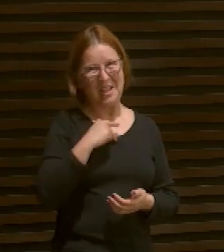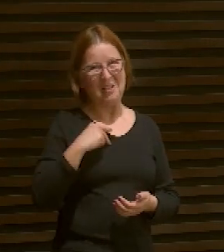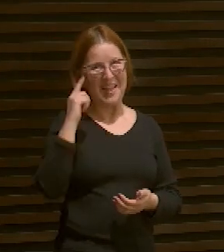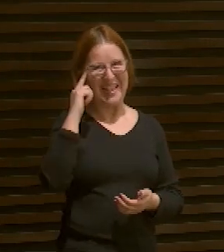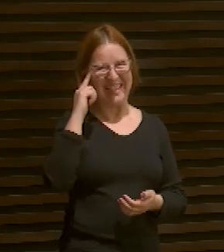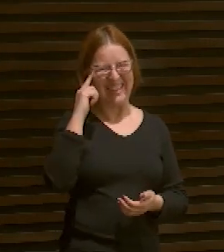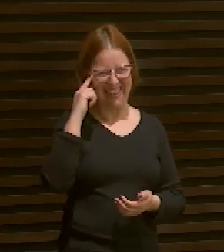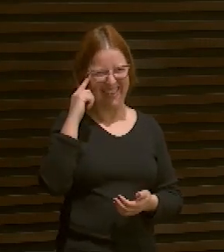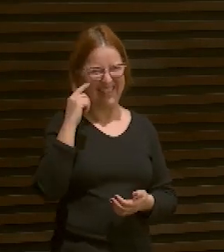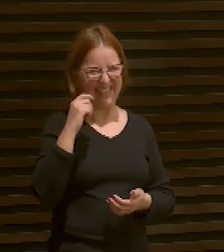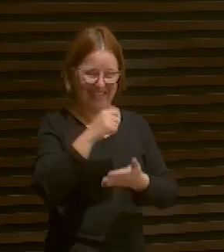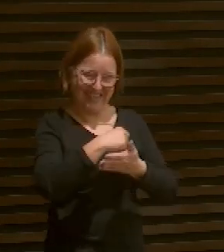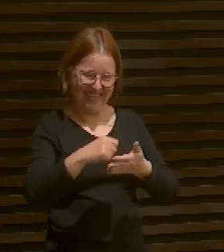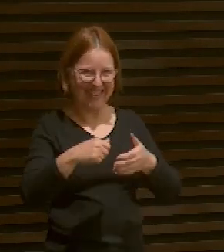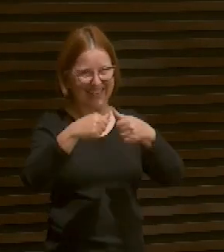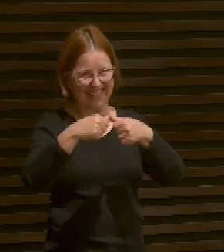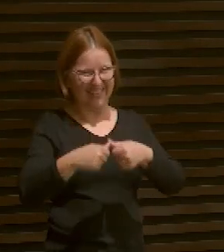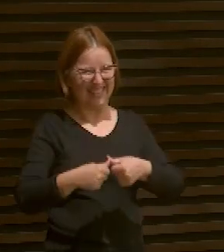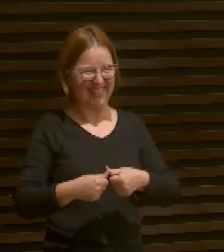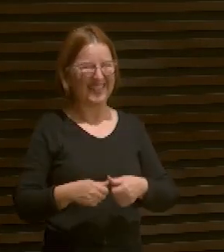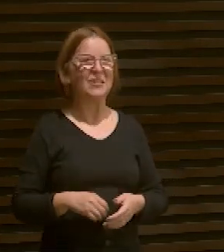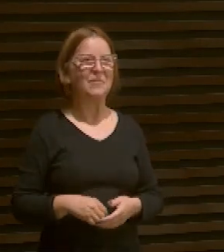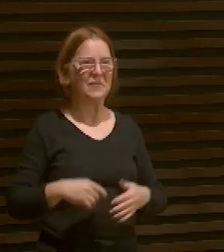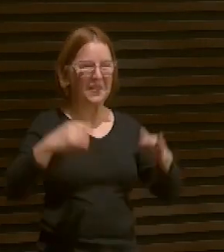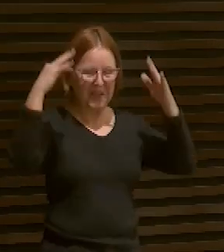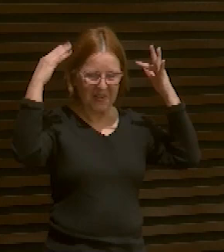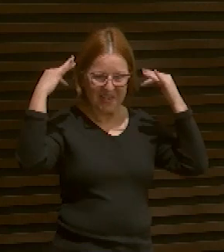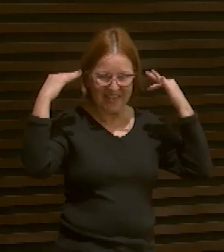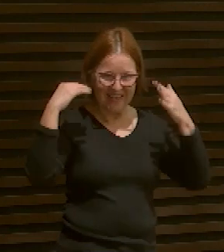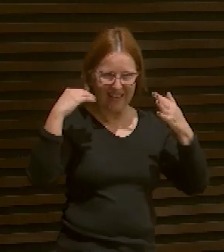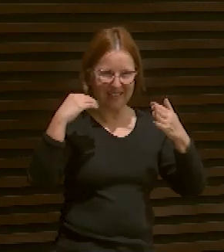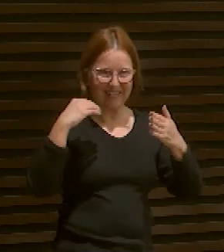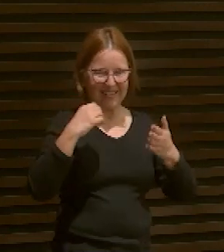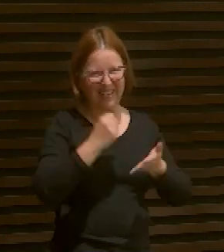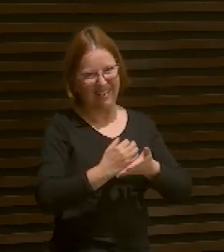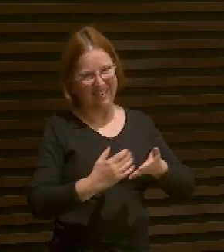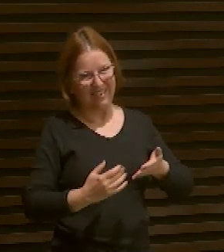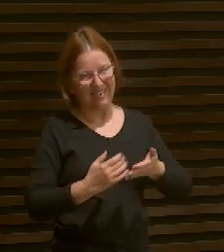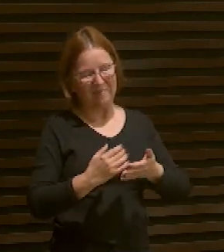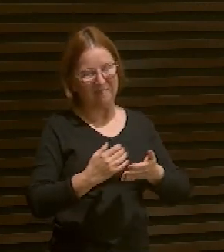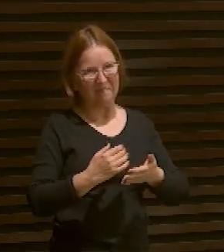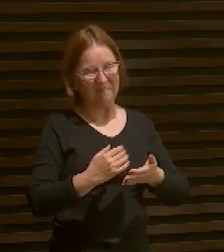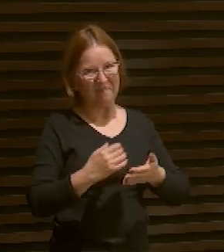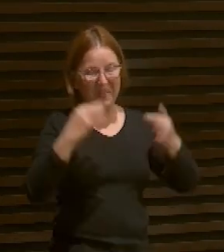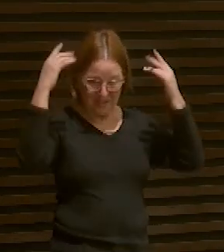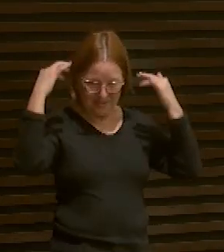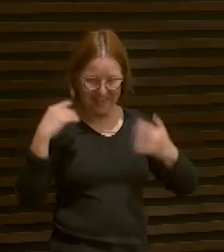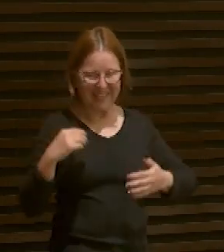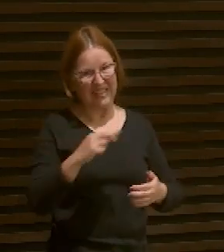Foi ele que disse isso. O suor é o líquido do nosso esforço próprio, é o líquido da